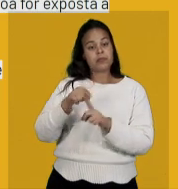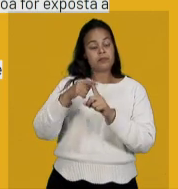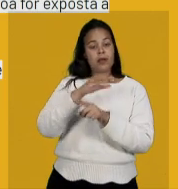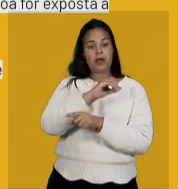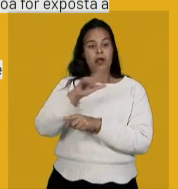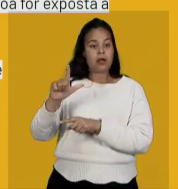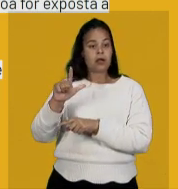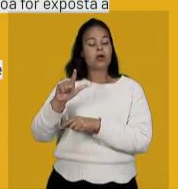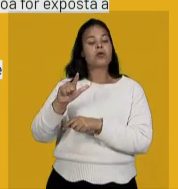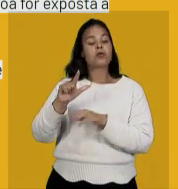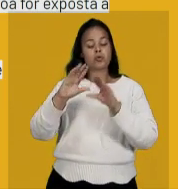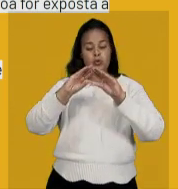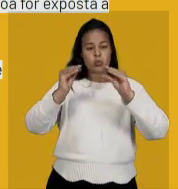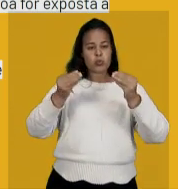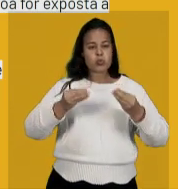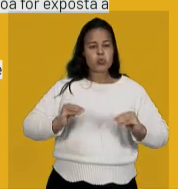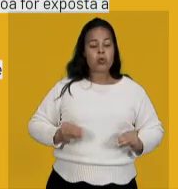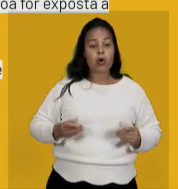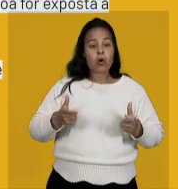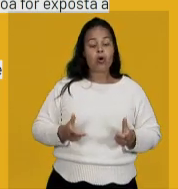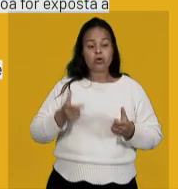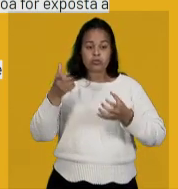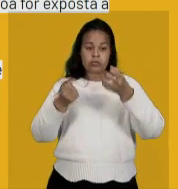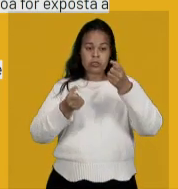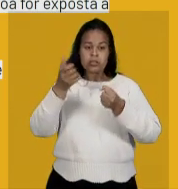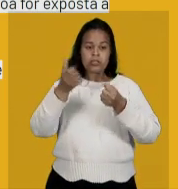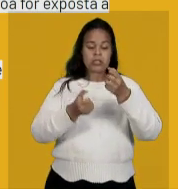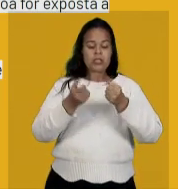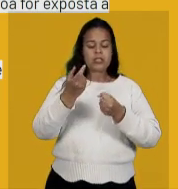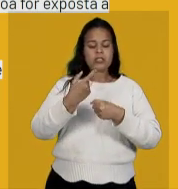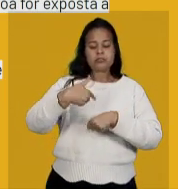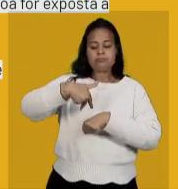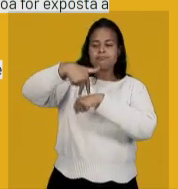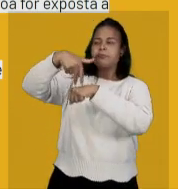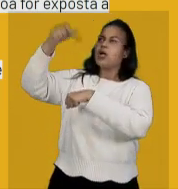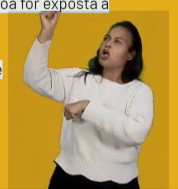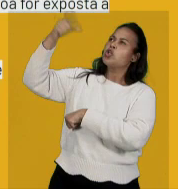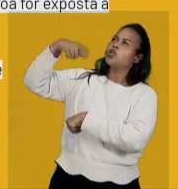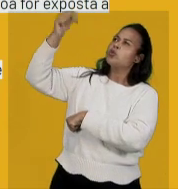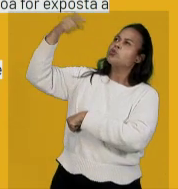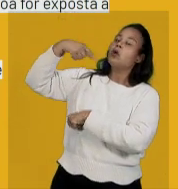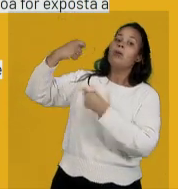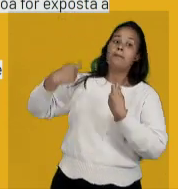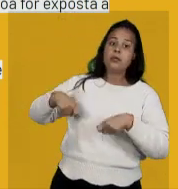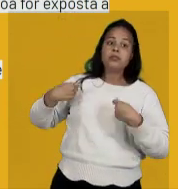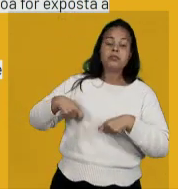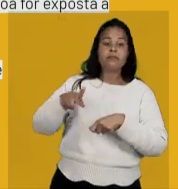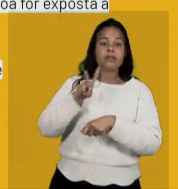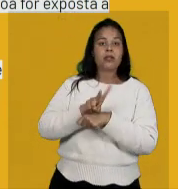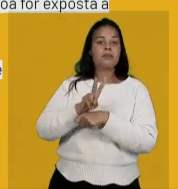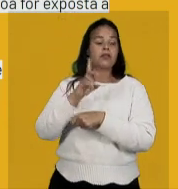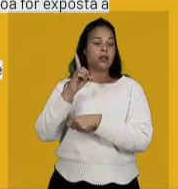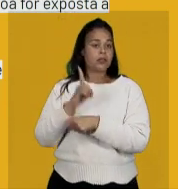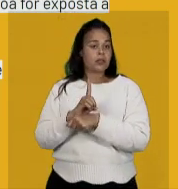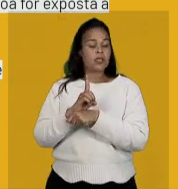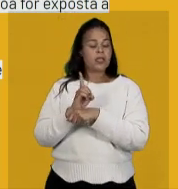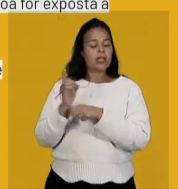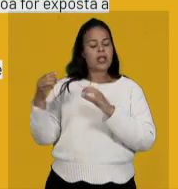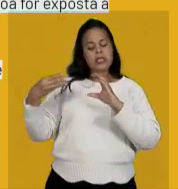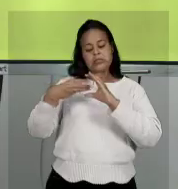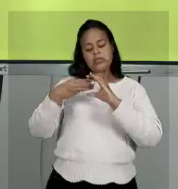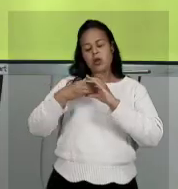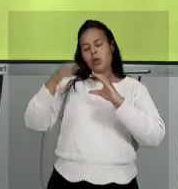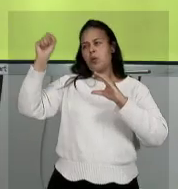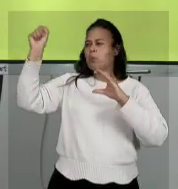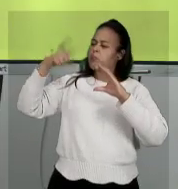são nutrientes encontrados no leite. Além disso, a exposição ao sol torna essencial, porque a vitamina D só entra para dentro da célula quando